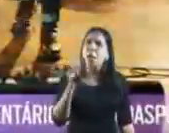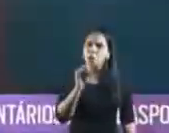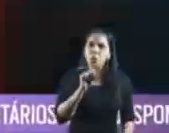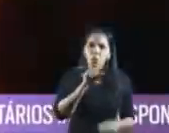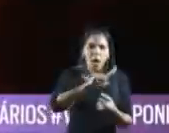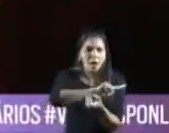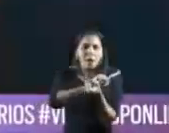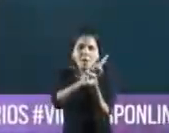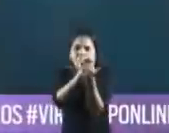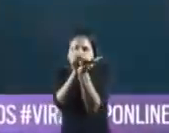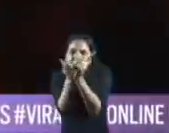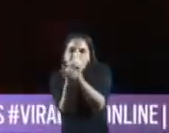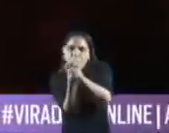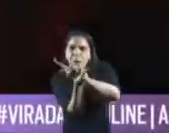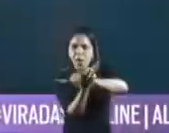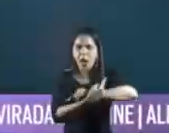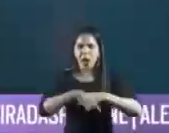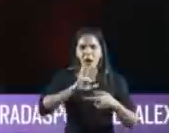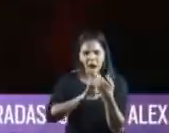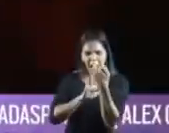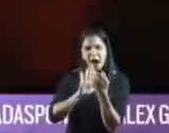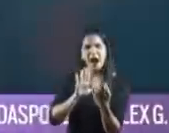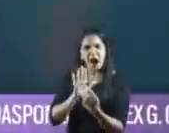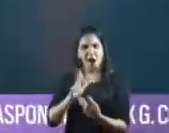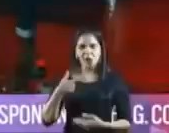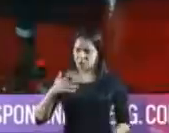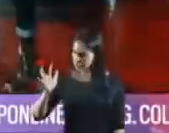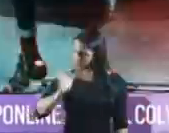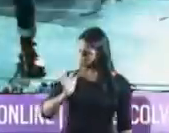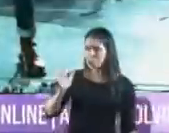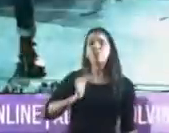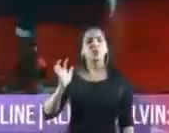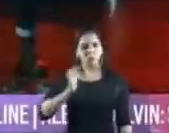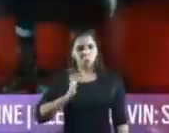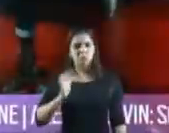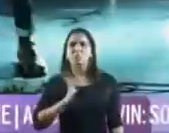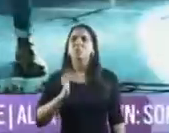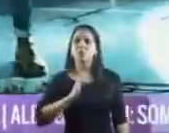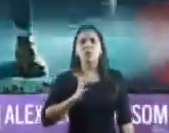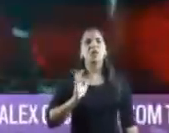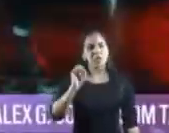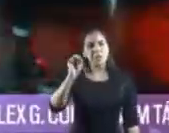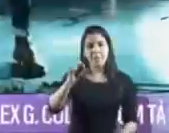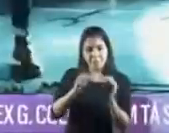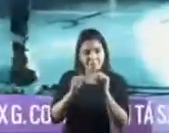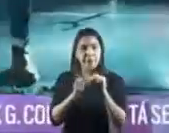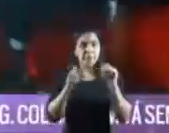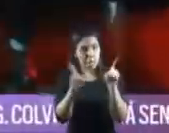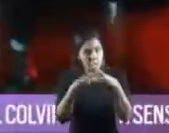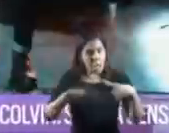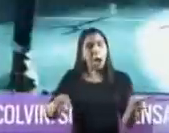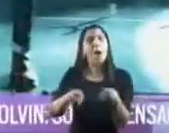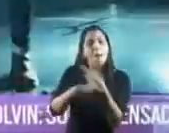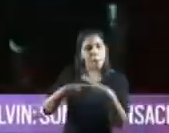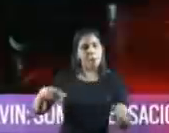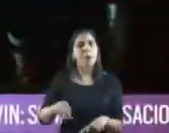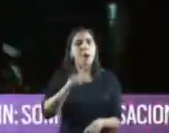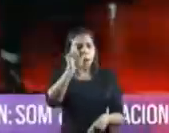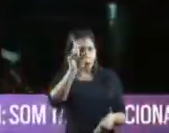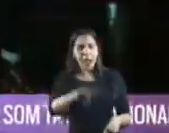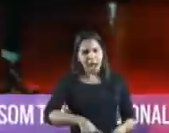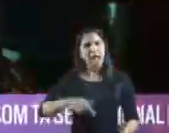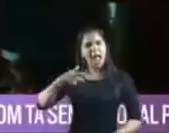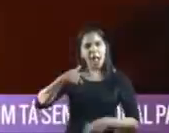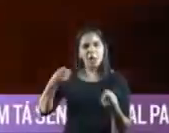subverter a ordem burguesa que se ensina a música. Era